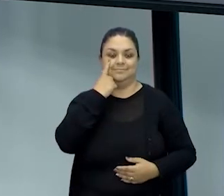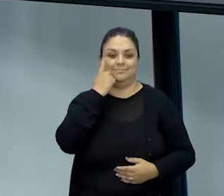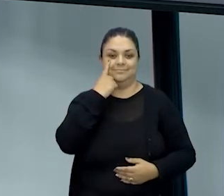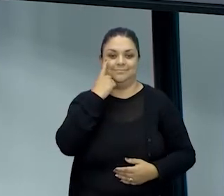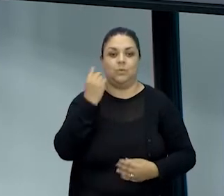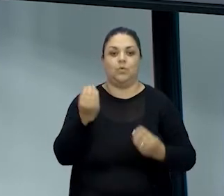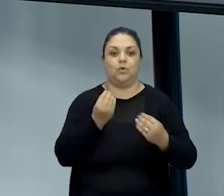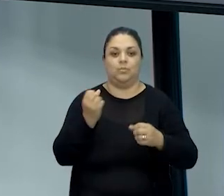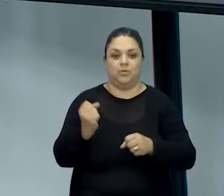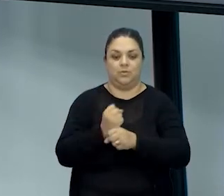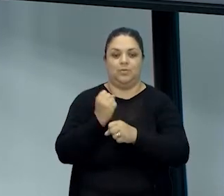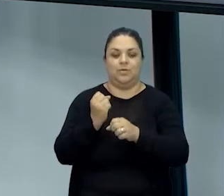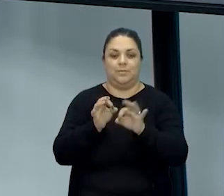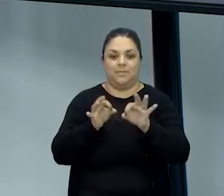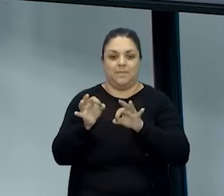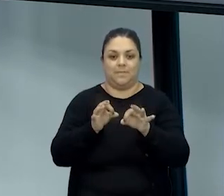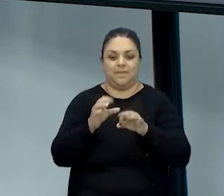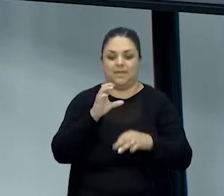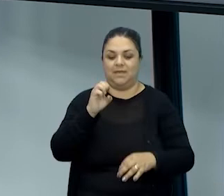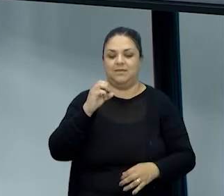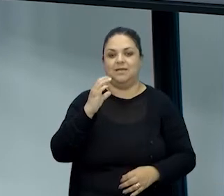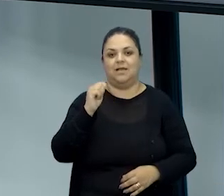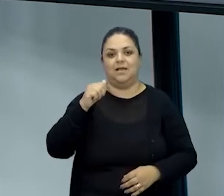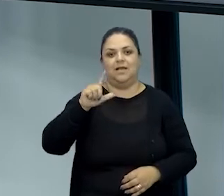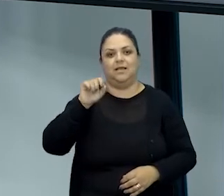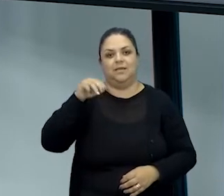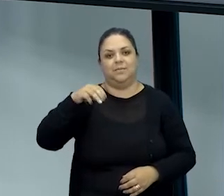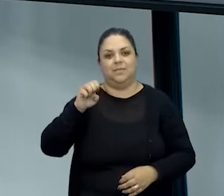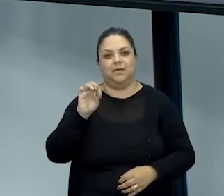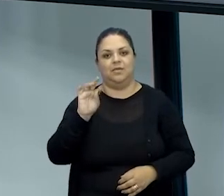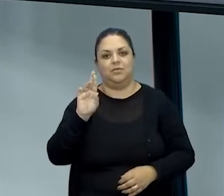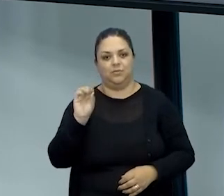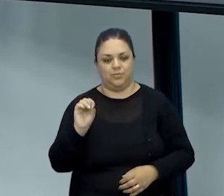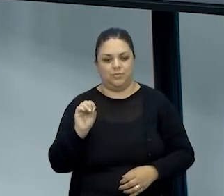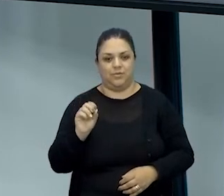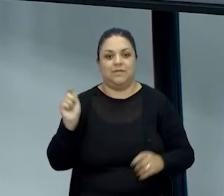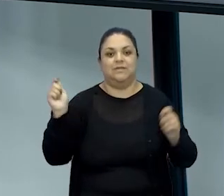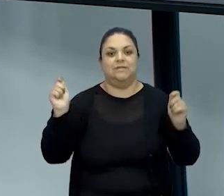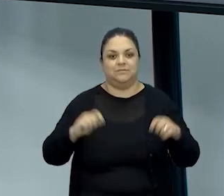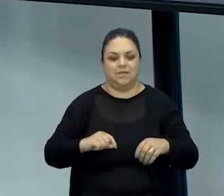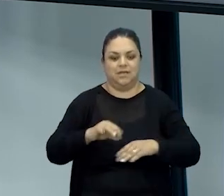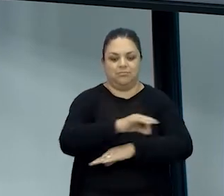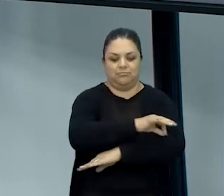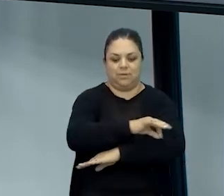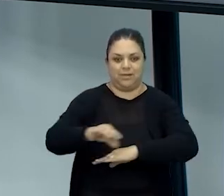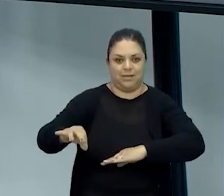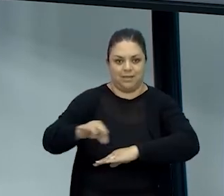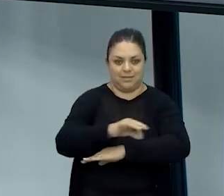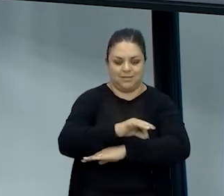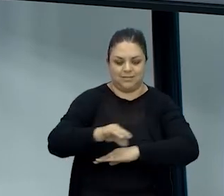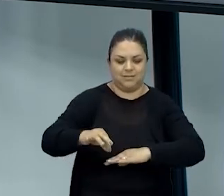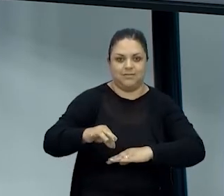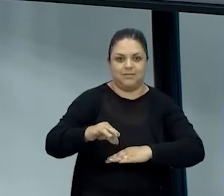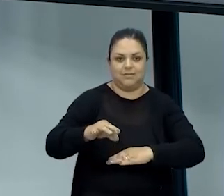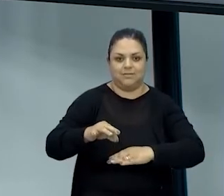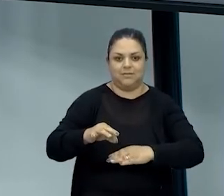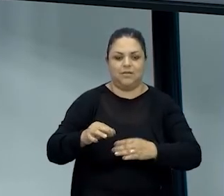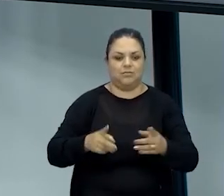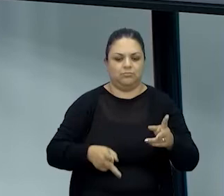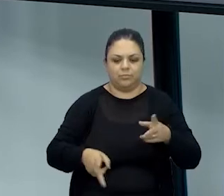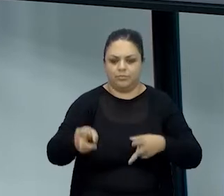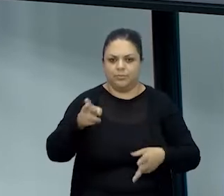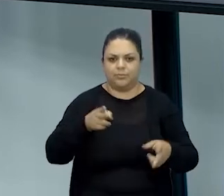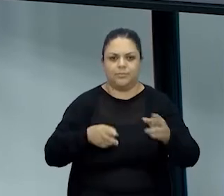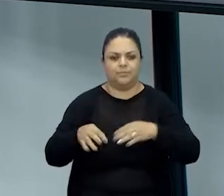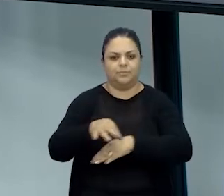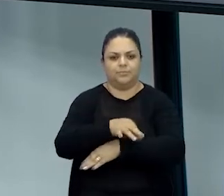um escalímetro que vai facilitar na hora de a gente estar fazendo a planta baixa, os desenhos dos cortes, né?